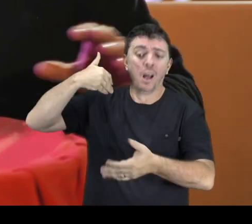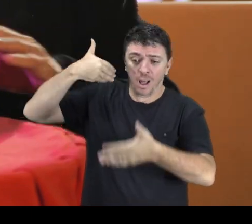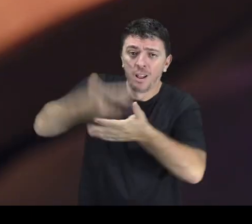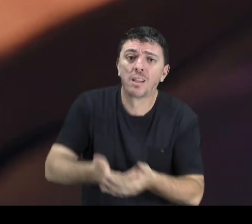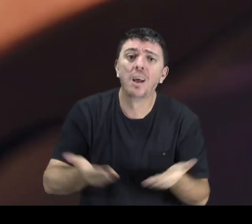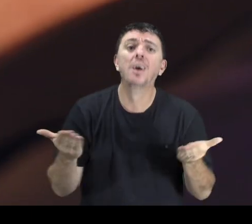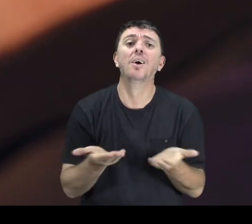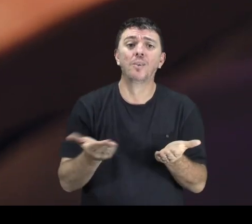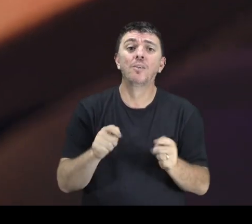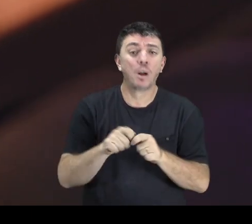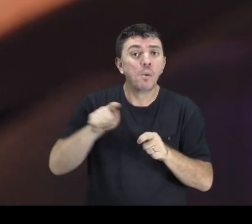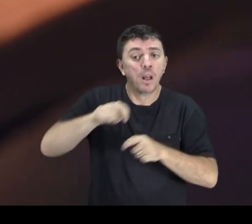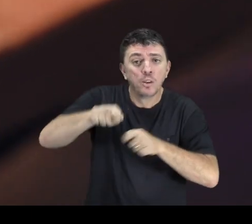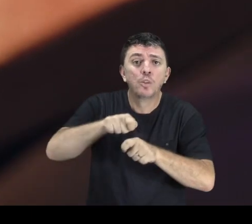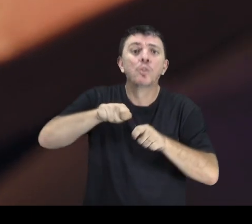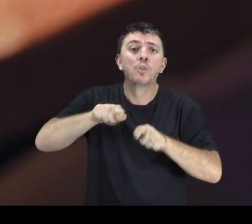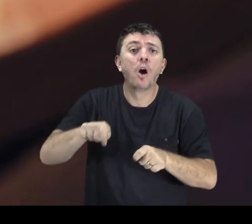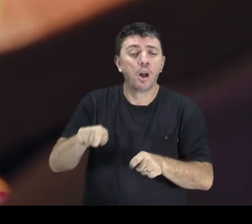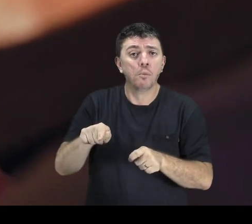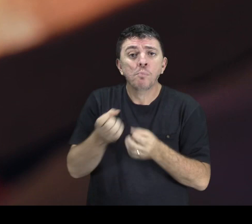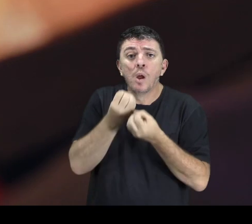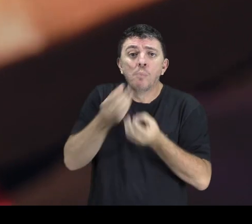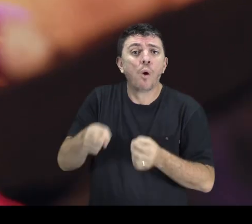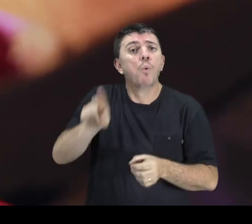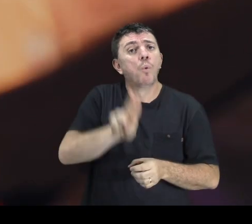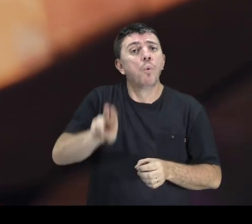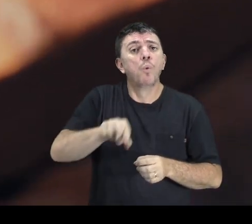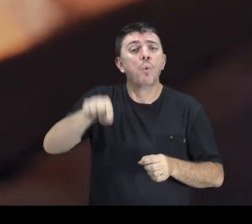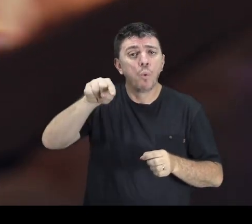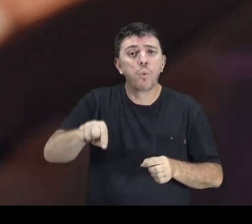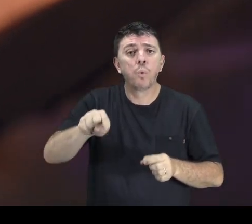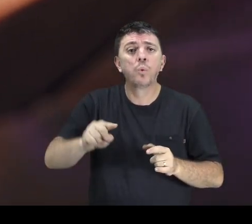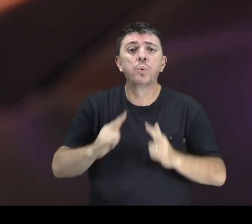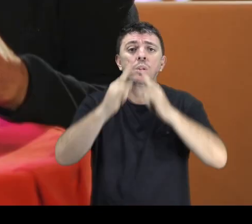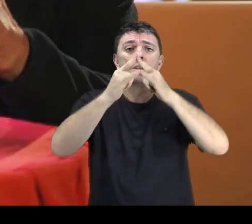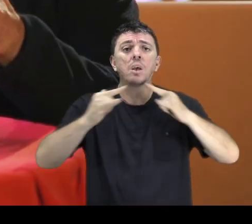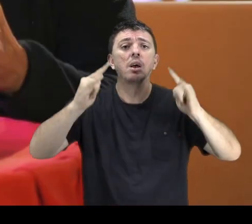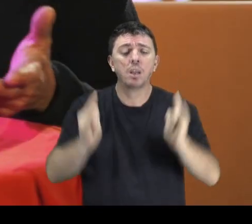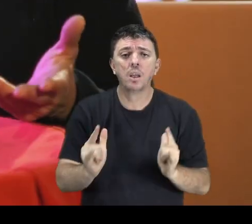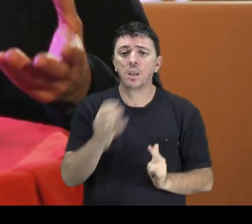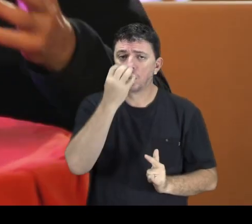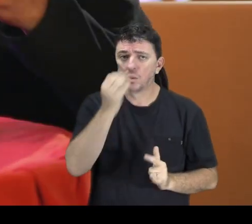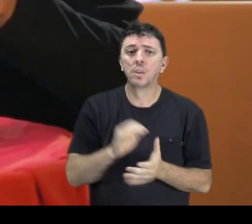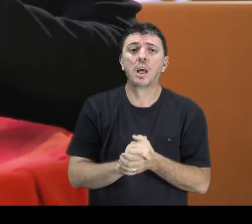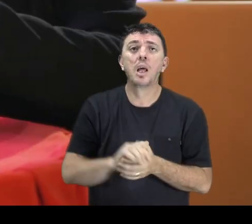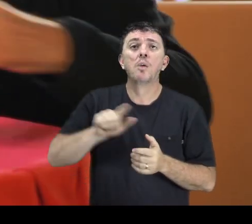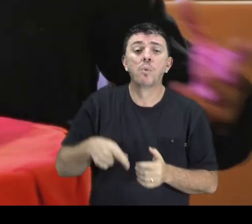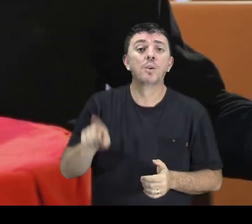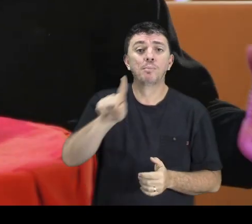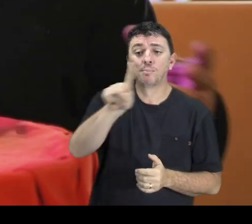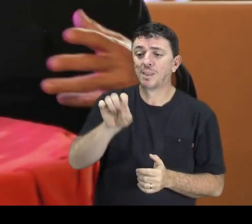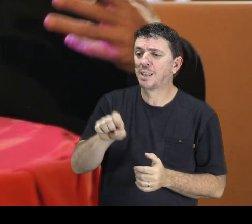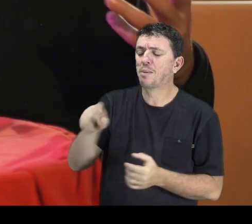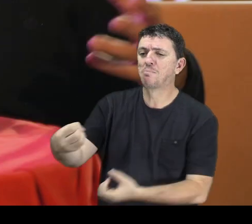circo. E eu acho que o que eu fiz depois foram coisas todas a partir do que o Zé ensinou, e o Zé e a